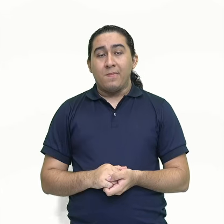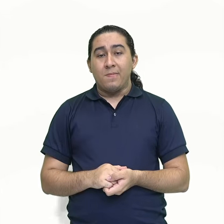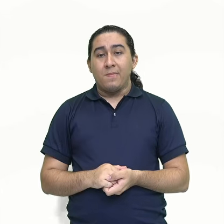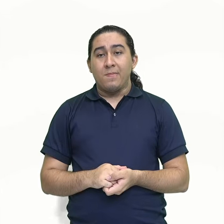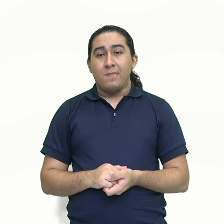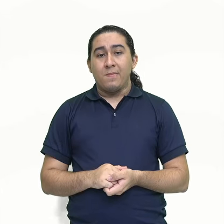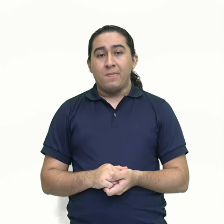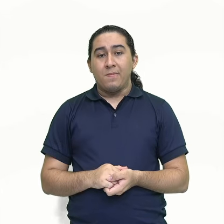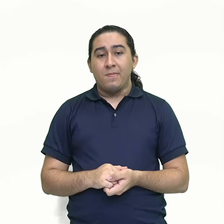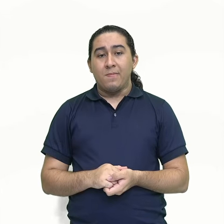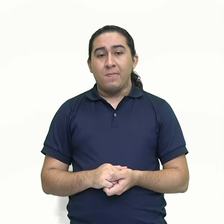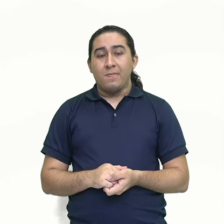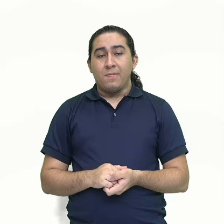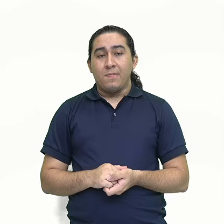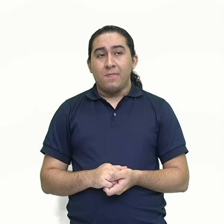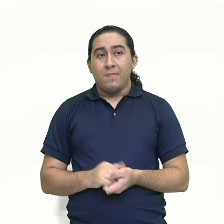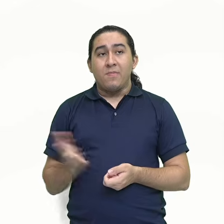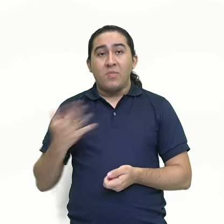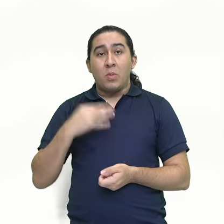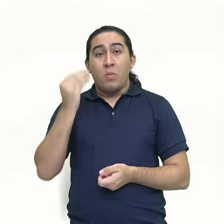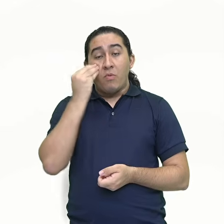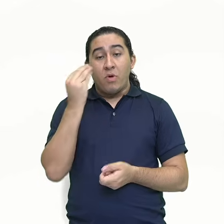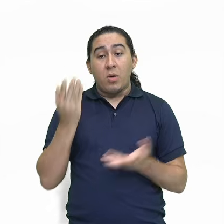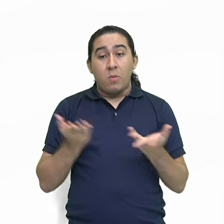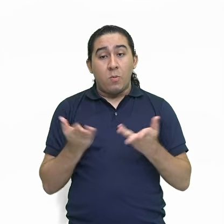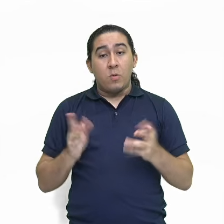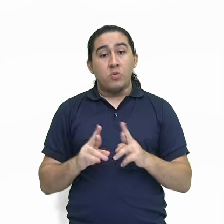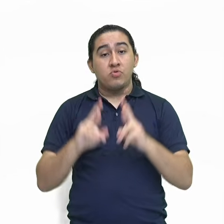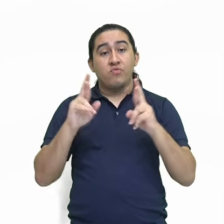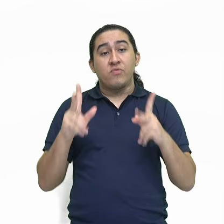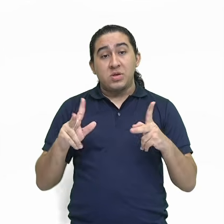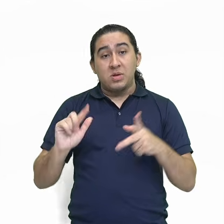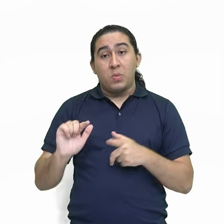Vamos para mais duas aqui ver a diferença.